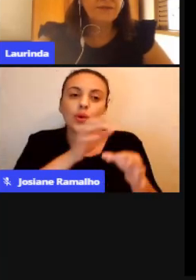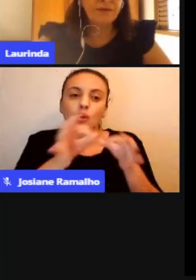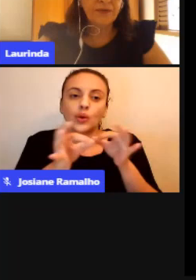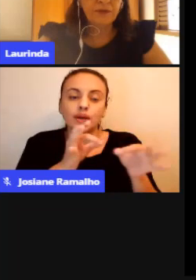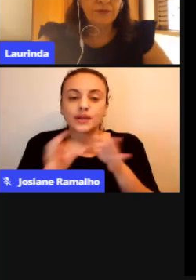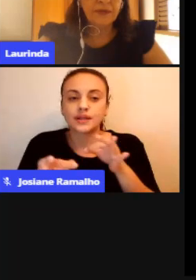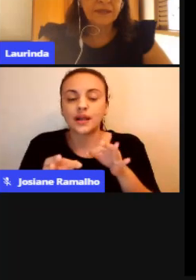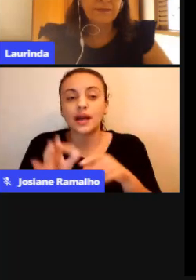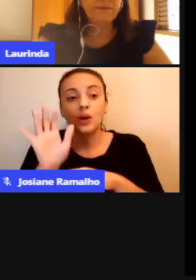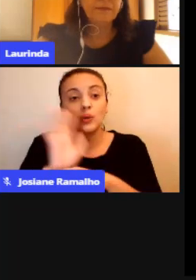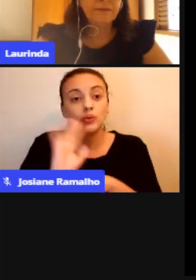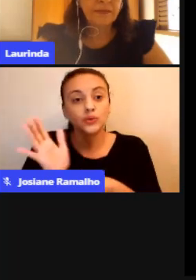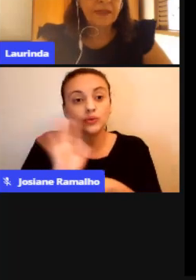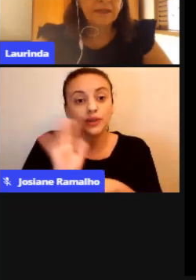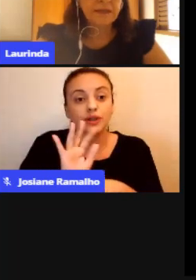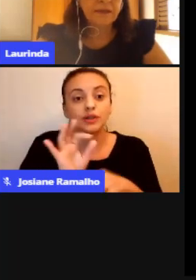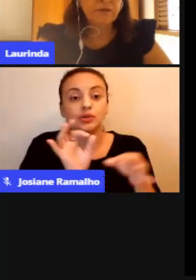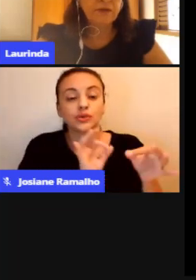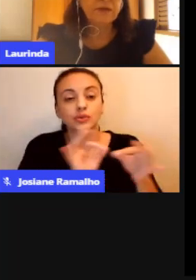que foi desenvolvido